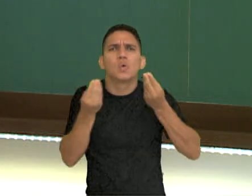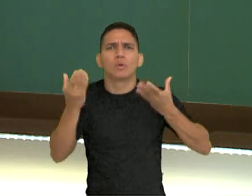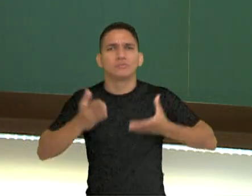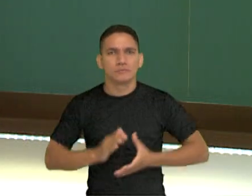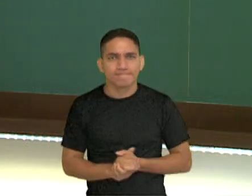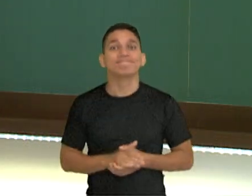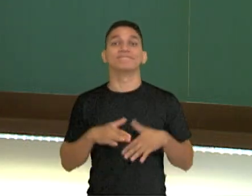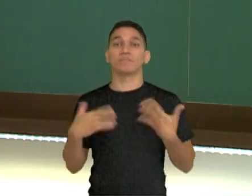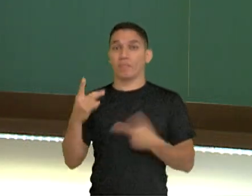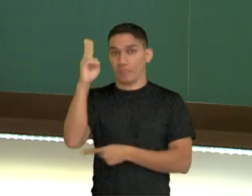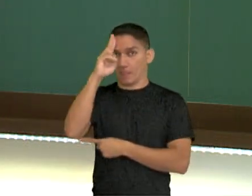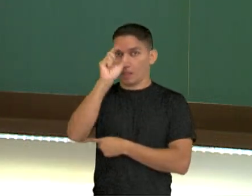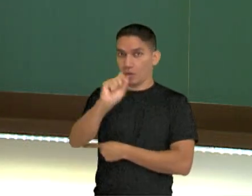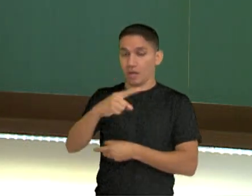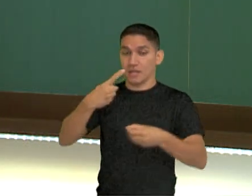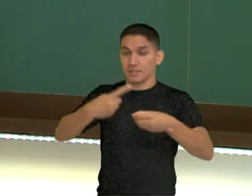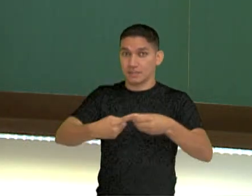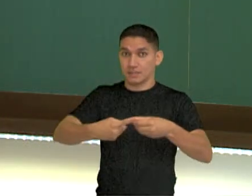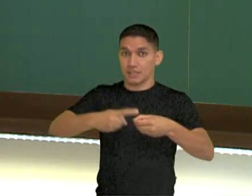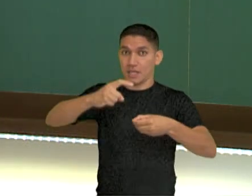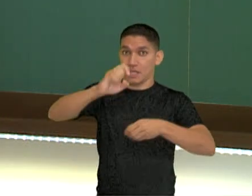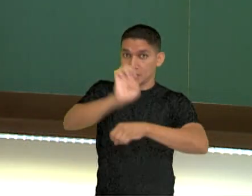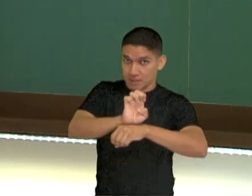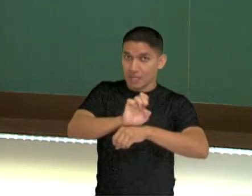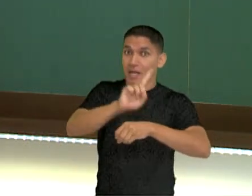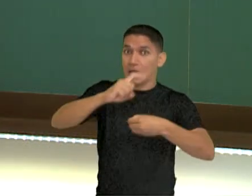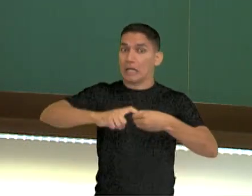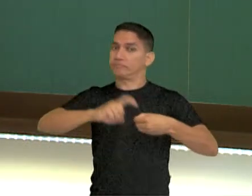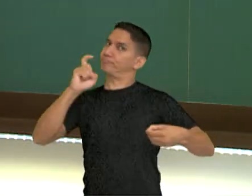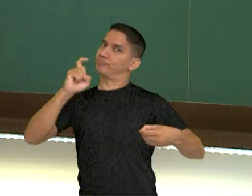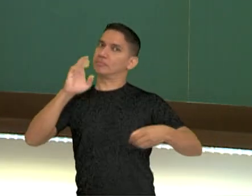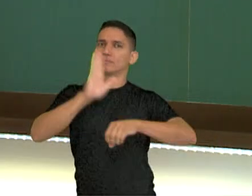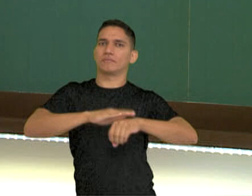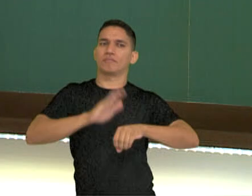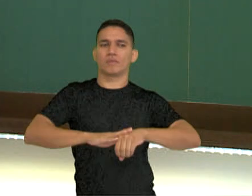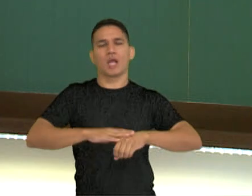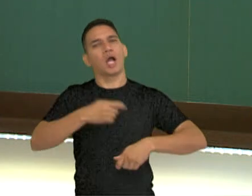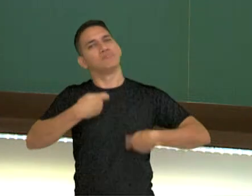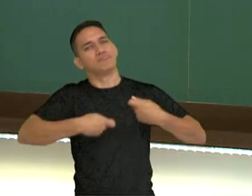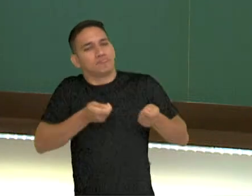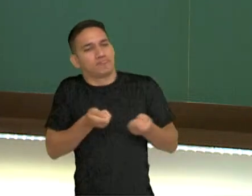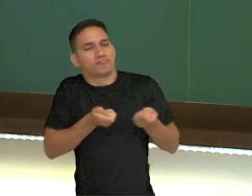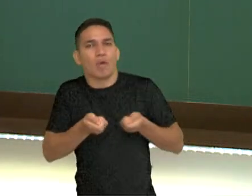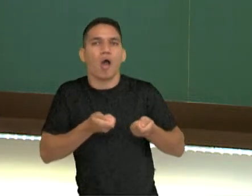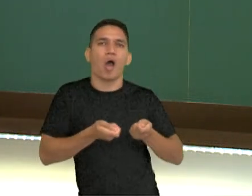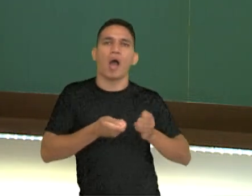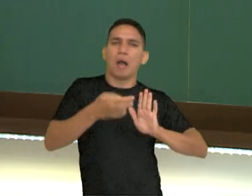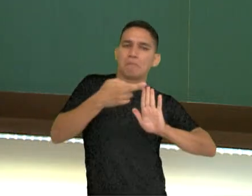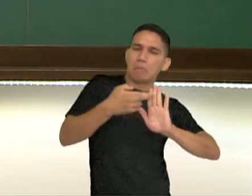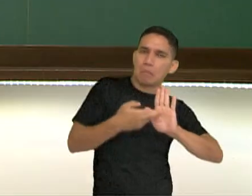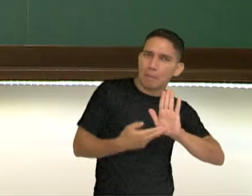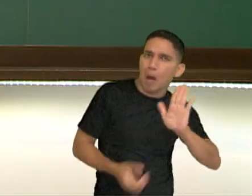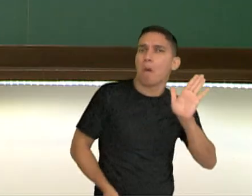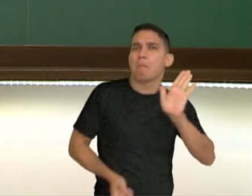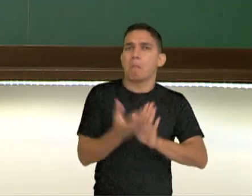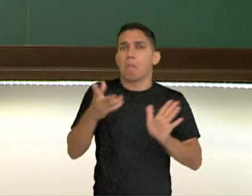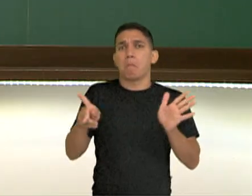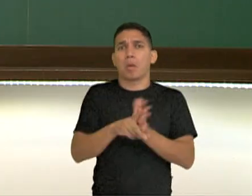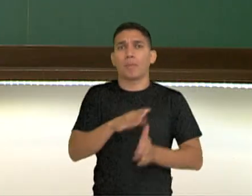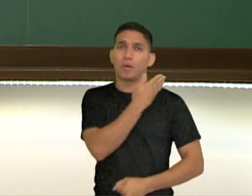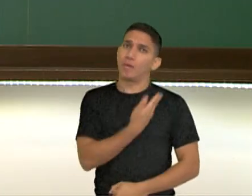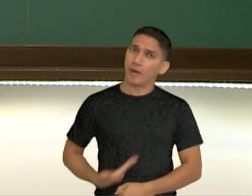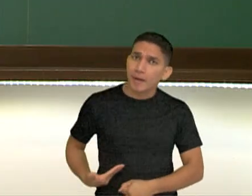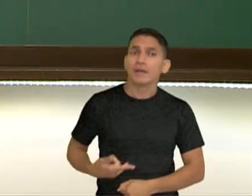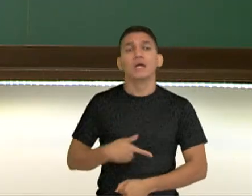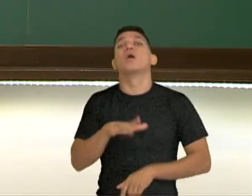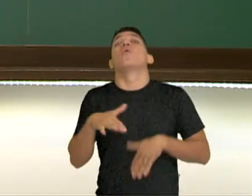as cidades-estados eram autônomas para se governarem, criarem suas próprias legislações e próprios governos. Tanto é que, se você for analisar como